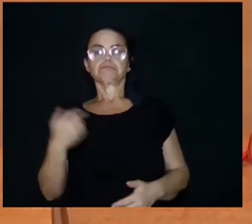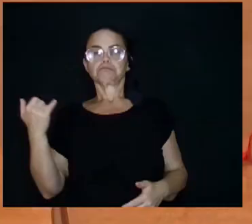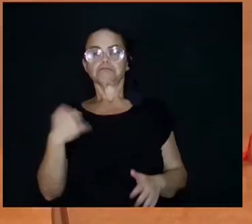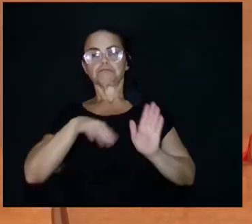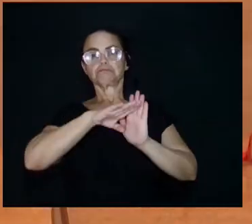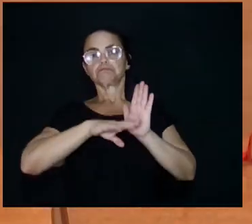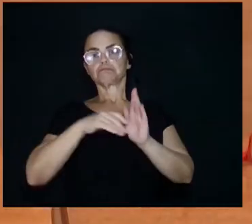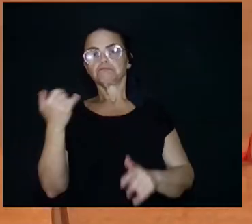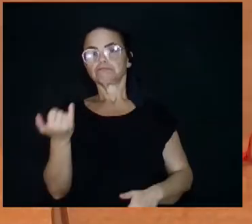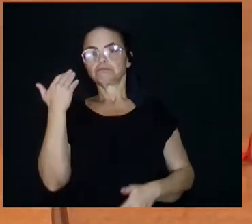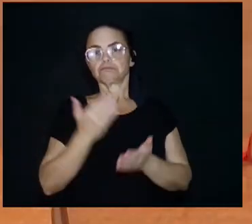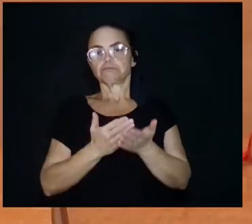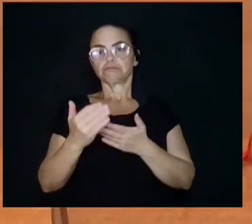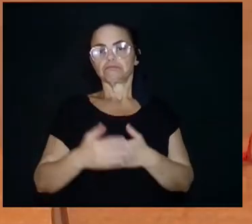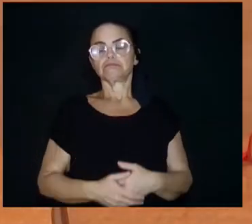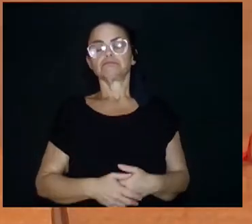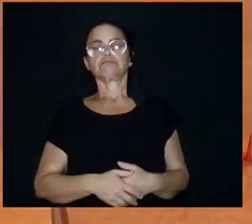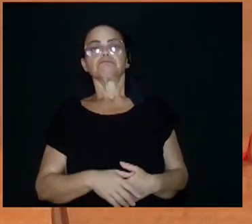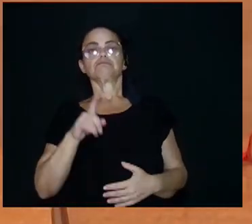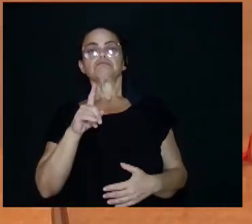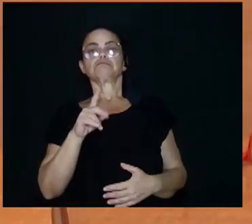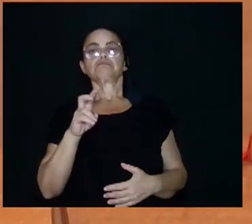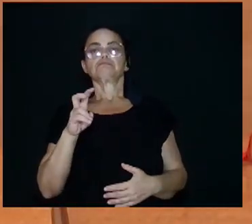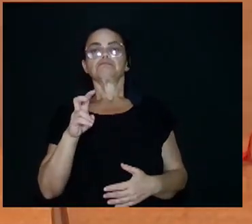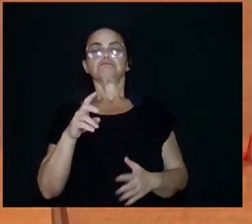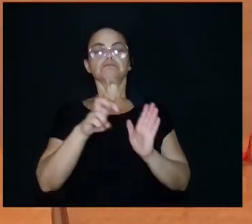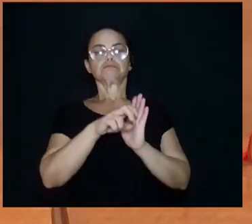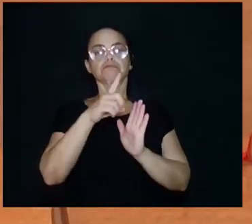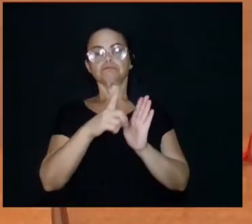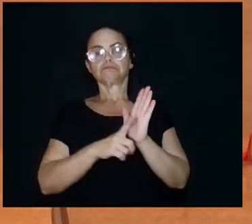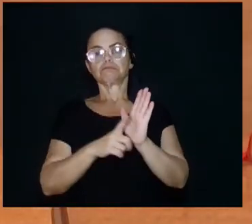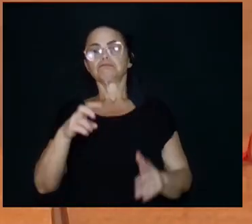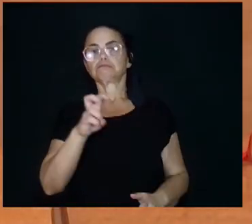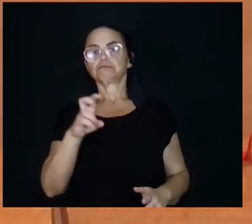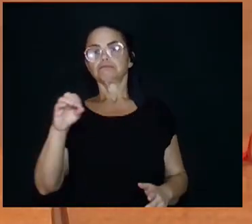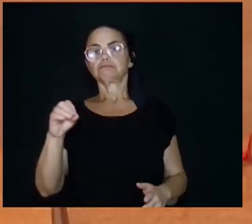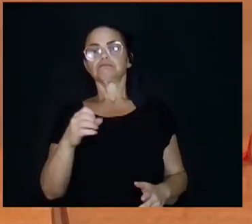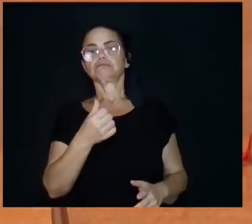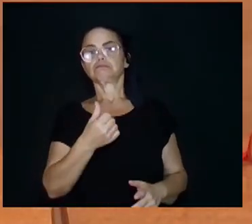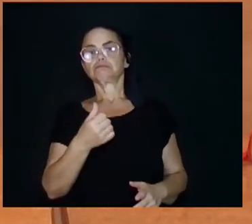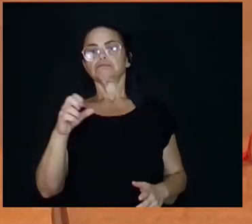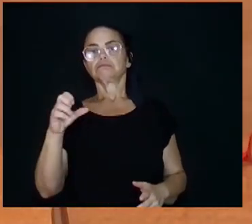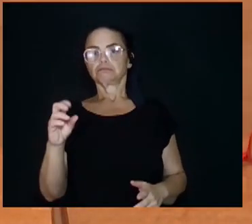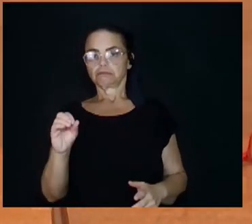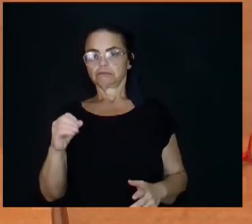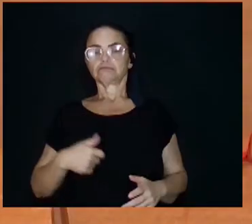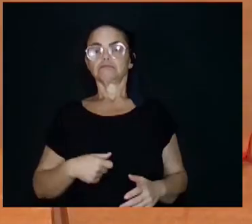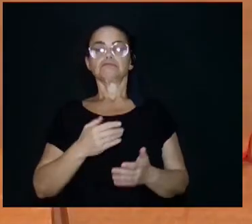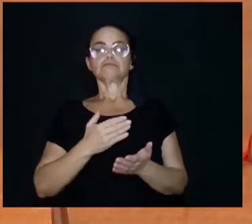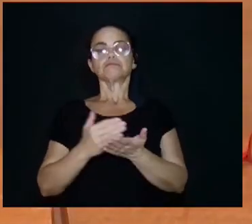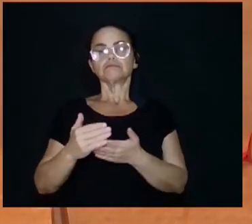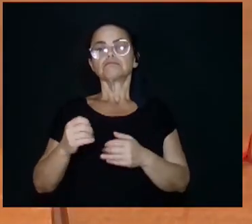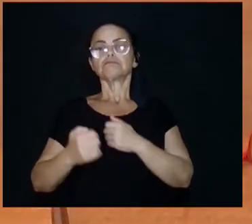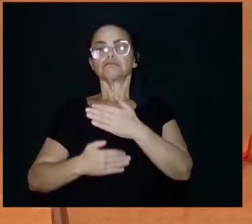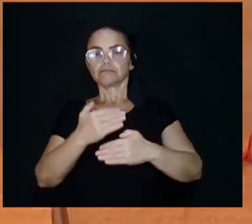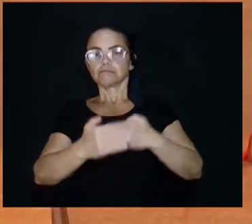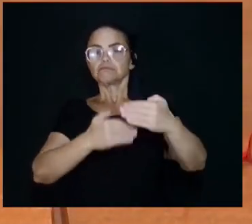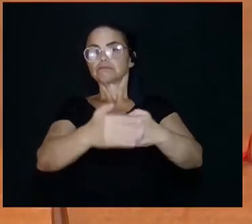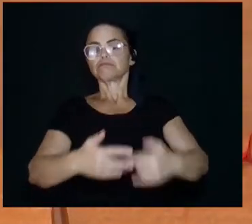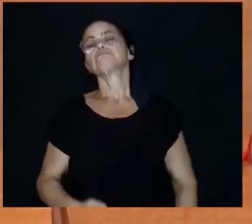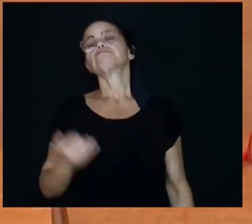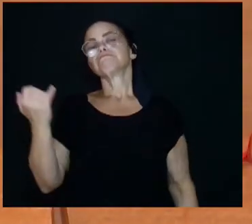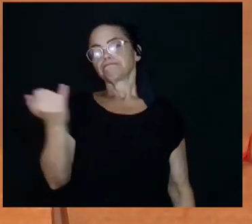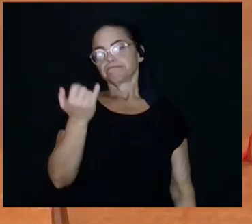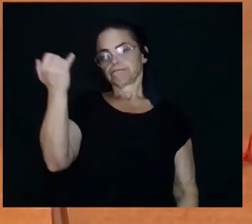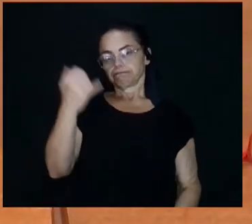décadas de 50, 60, 70, eu vejo a militância pela pessoa que gagueja começando ainda. E passos como esse são passos